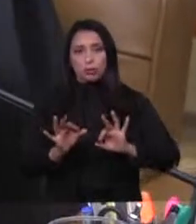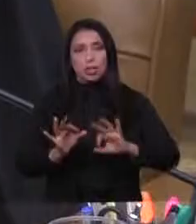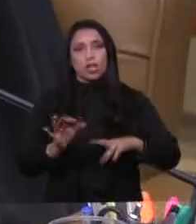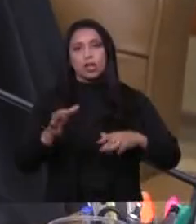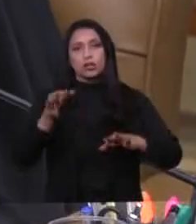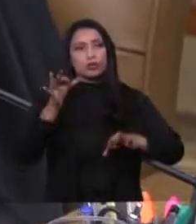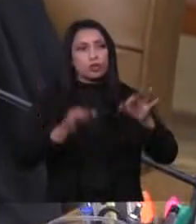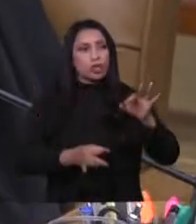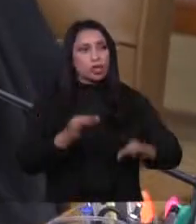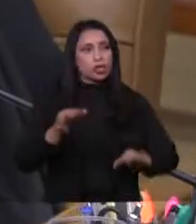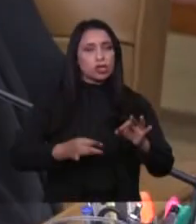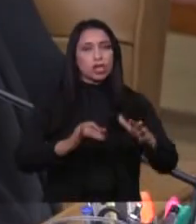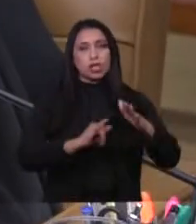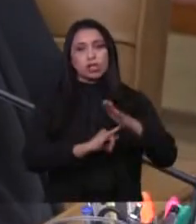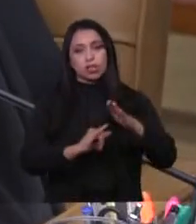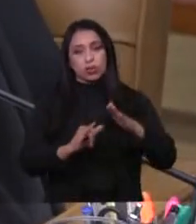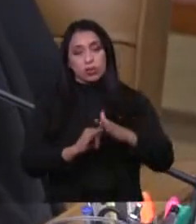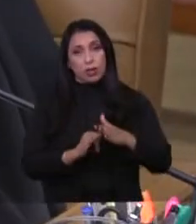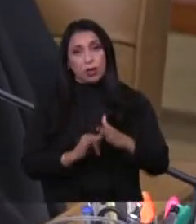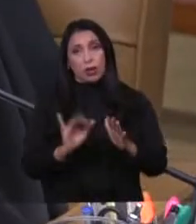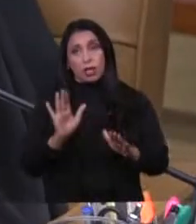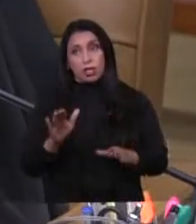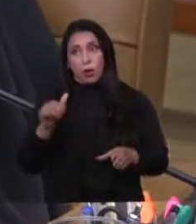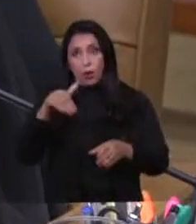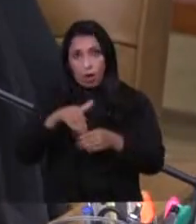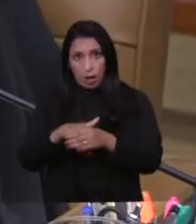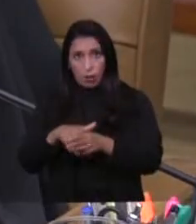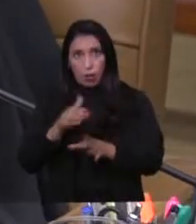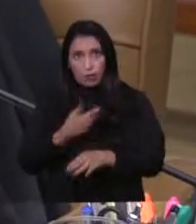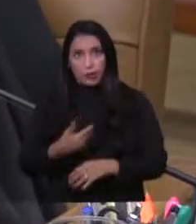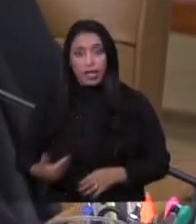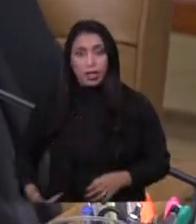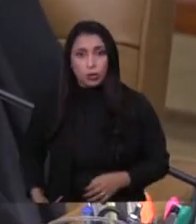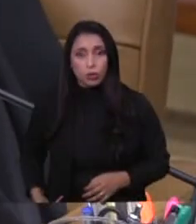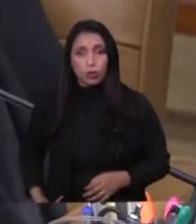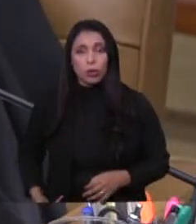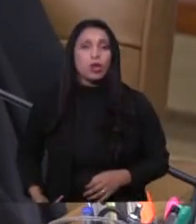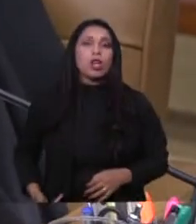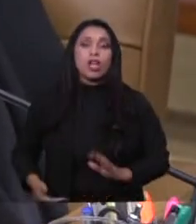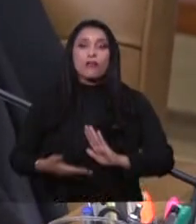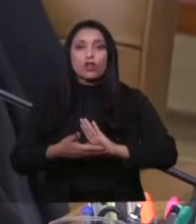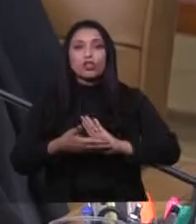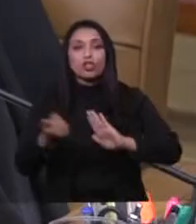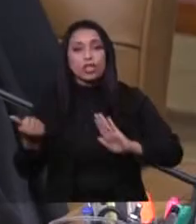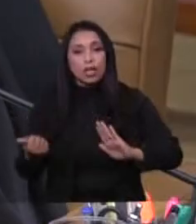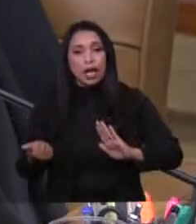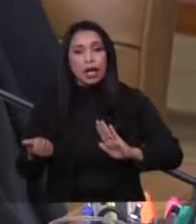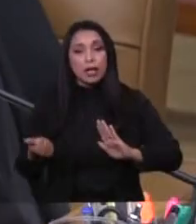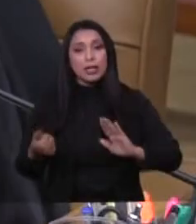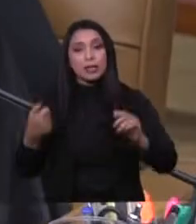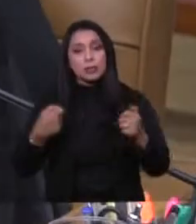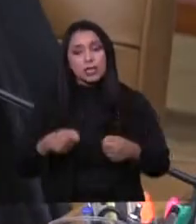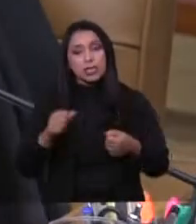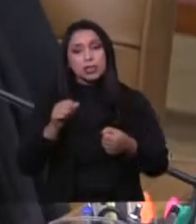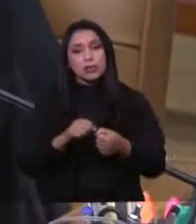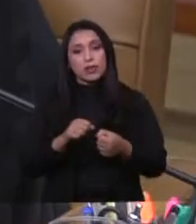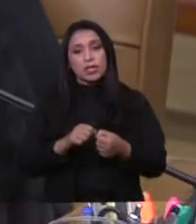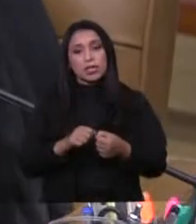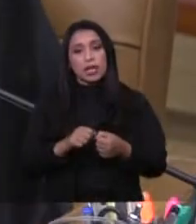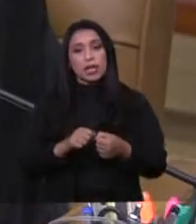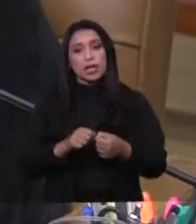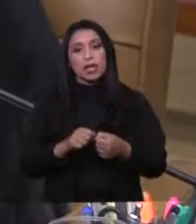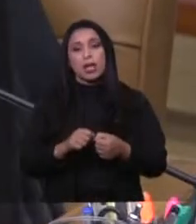que retirar o poder eleito e instituir ou ter atos que me levem a